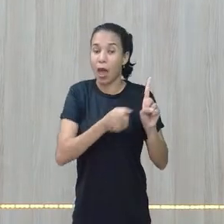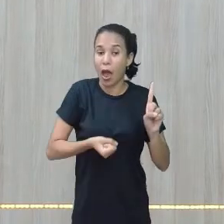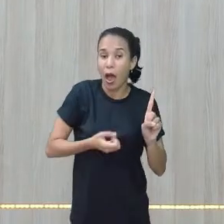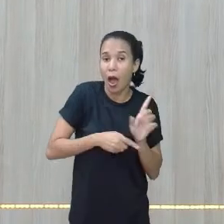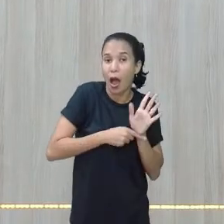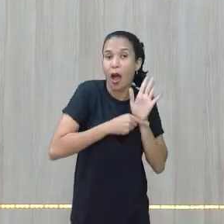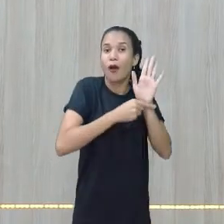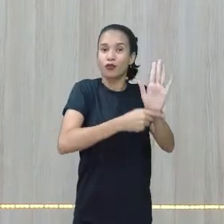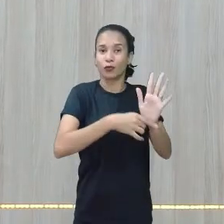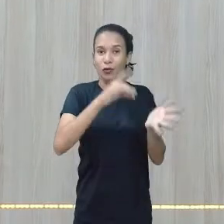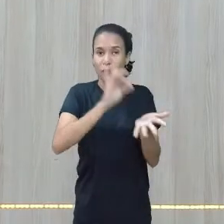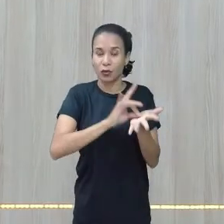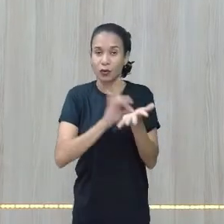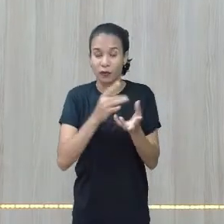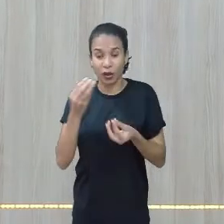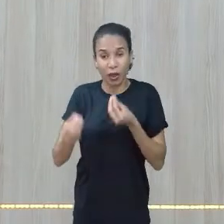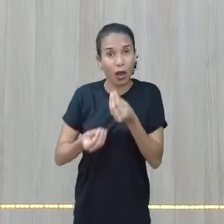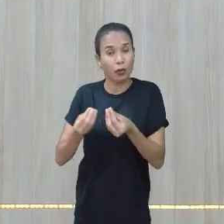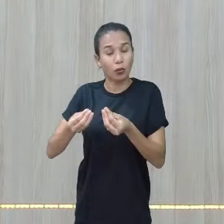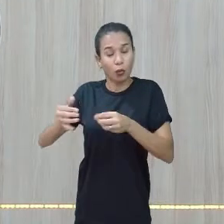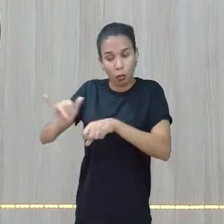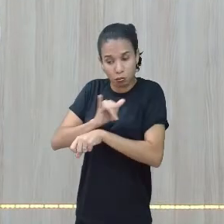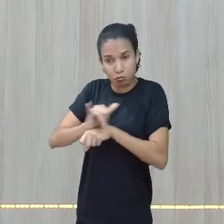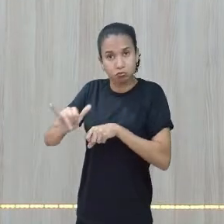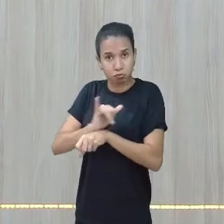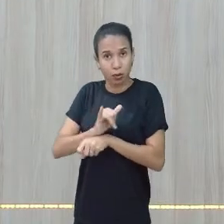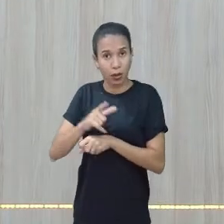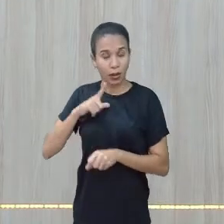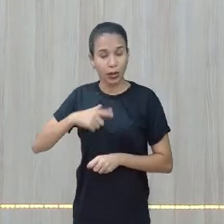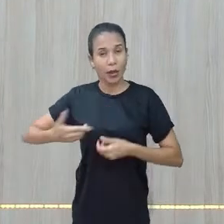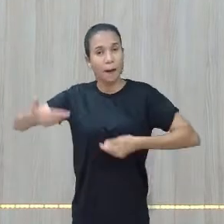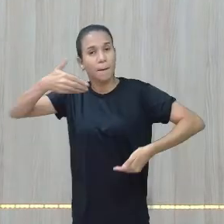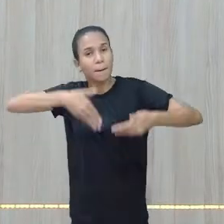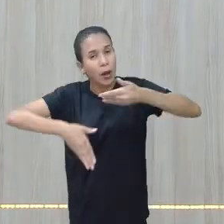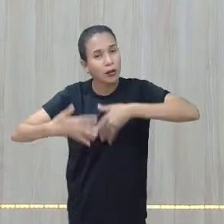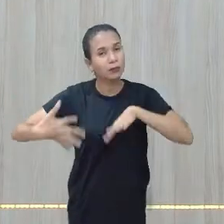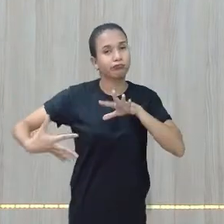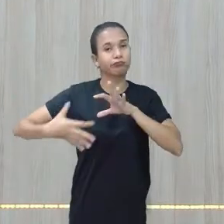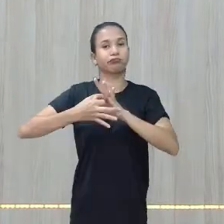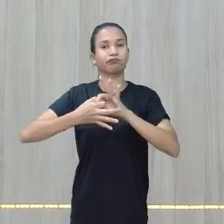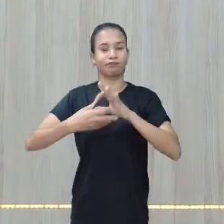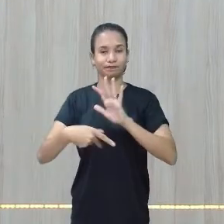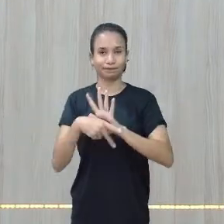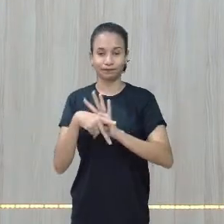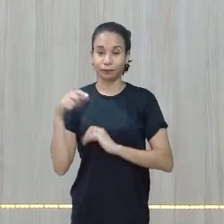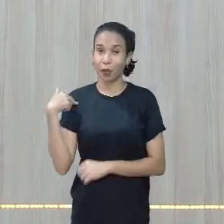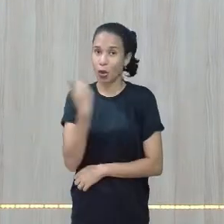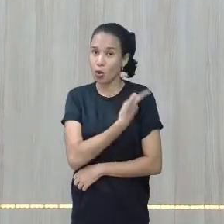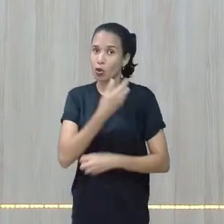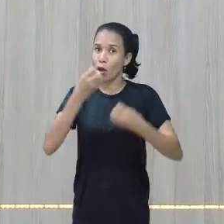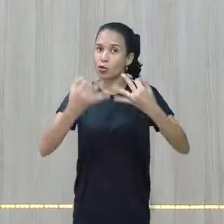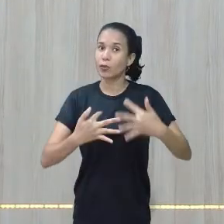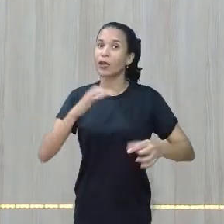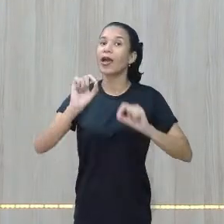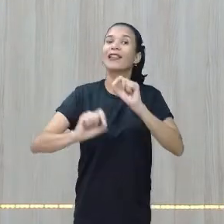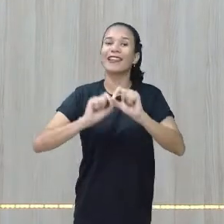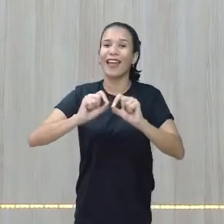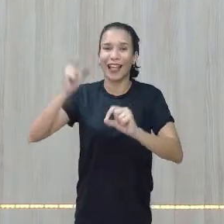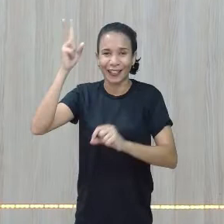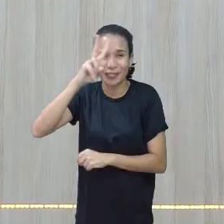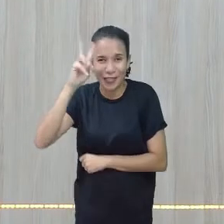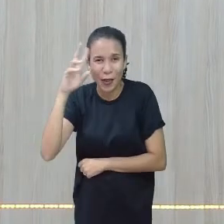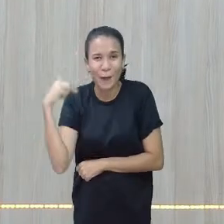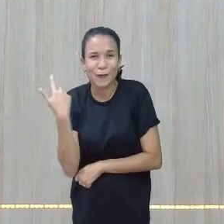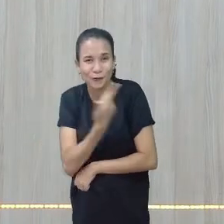sendo realmente instrumento que possa propiciar participação e engajamento. E aí a gente fala dos andaimes. Lembra que a